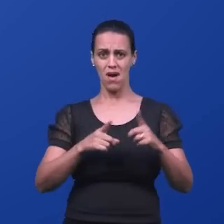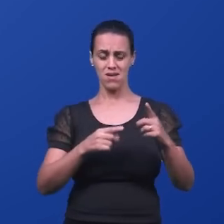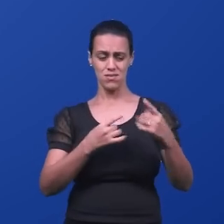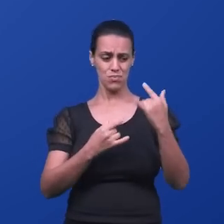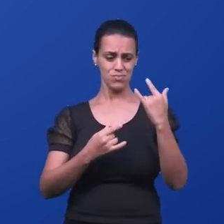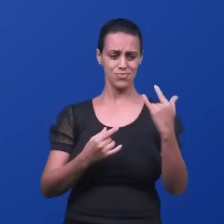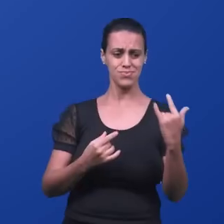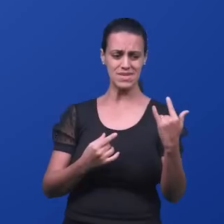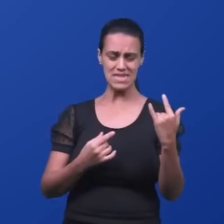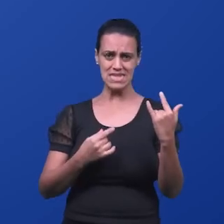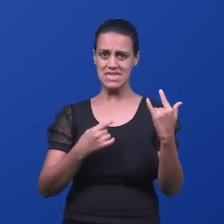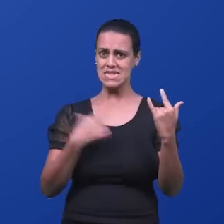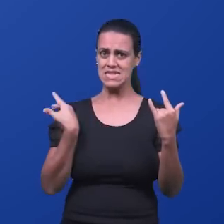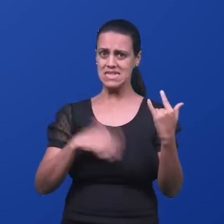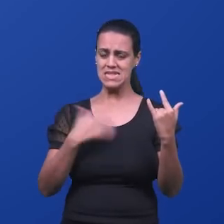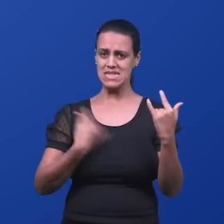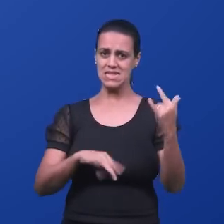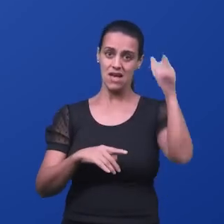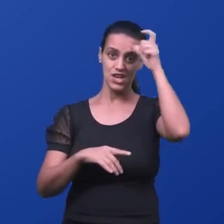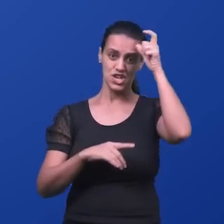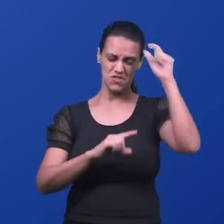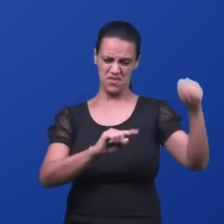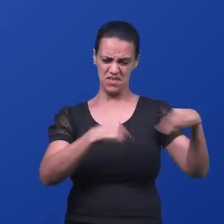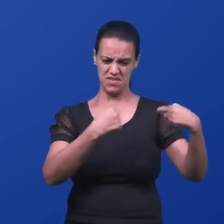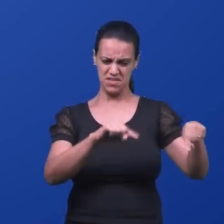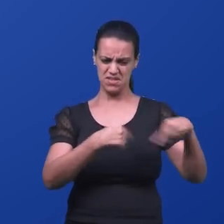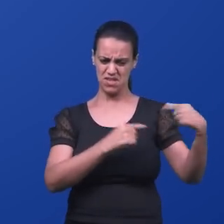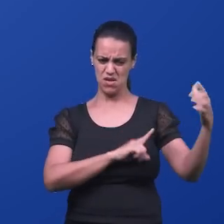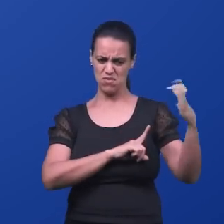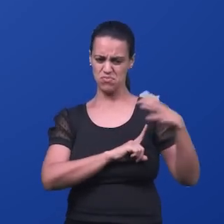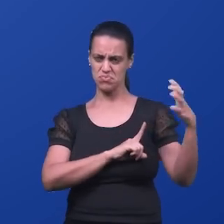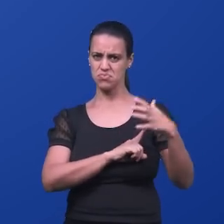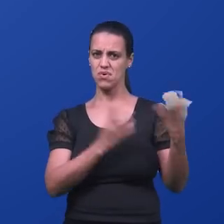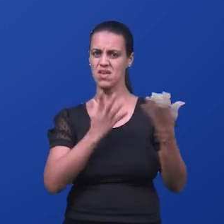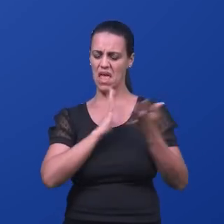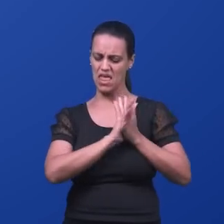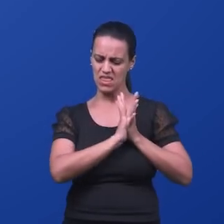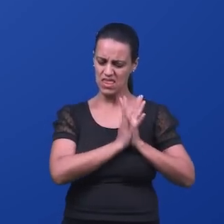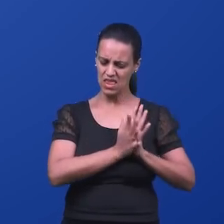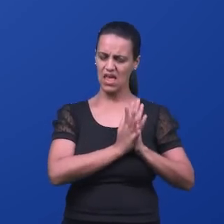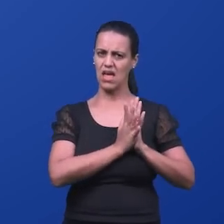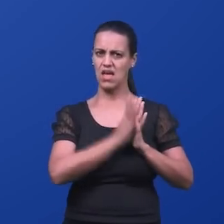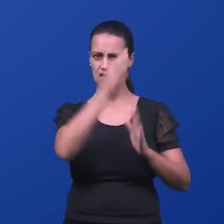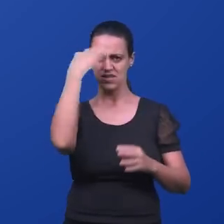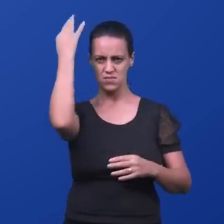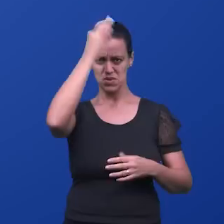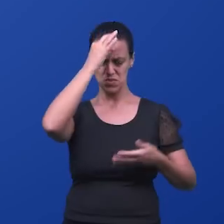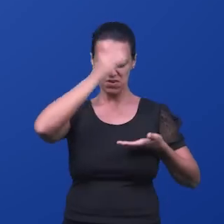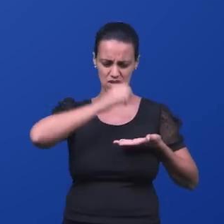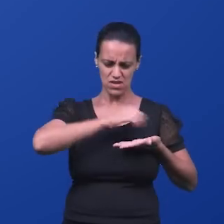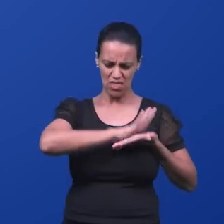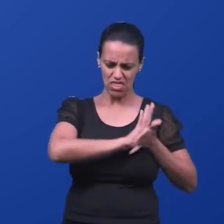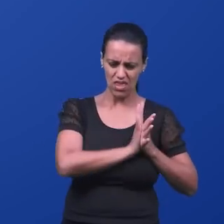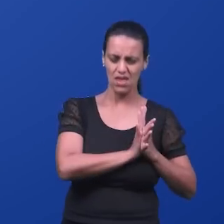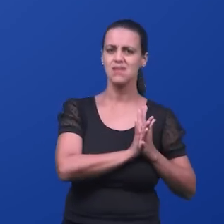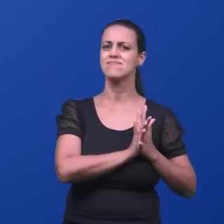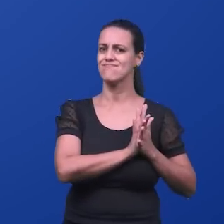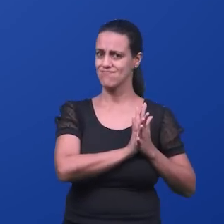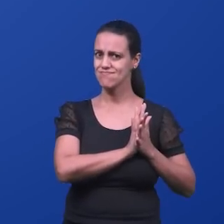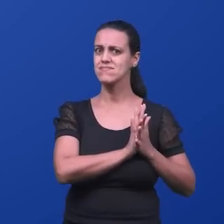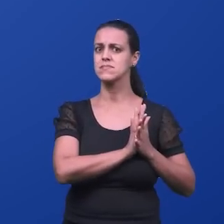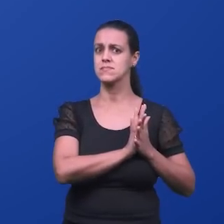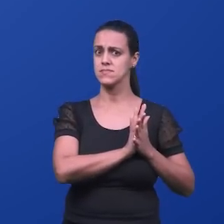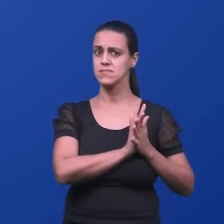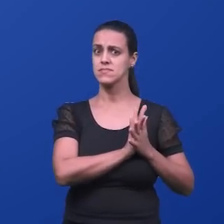está pronta para subir, mas o adversário, as raposas, as raposinhas querem matar o fruto nas nossas vidas. E vemos a doutrina